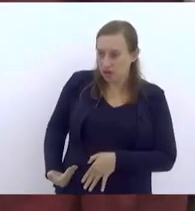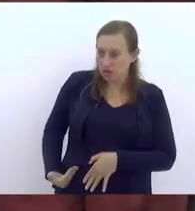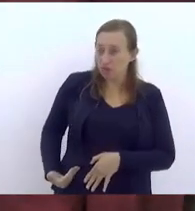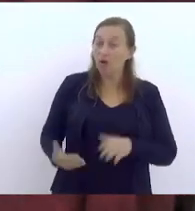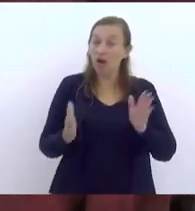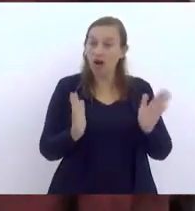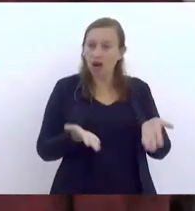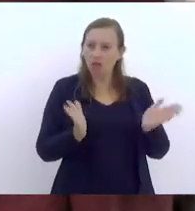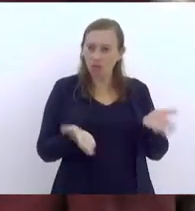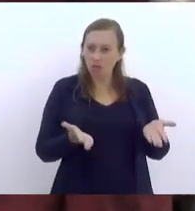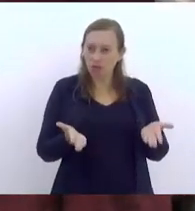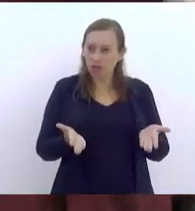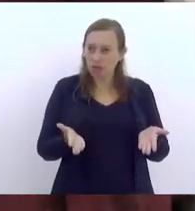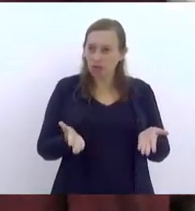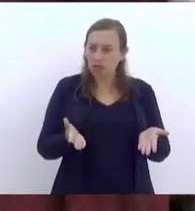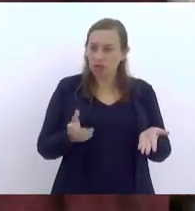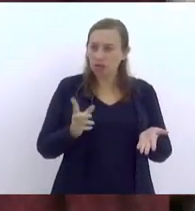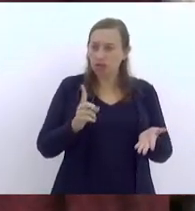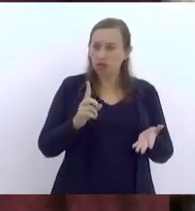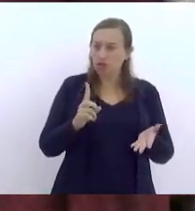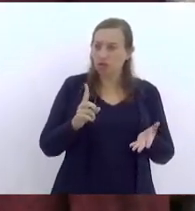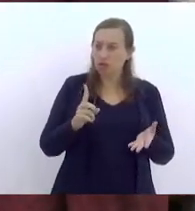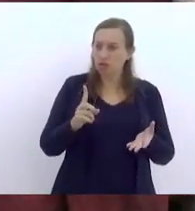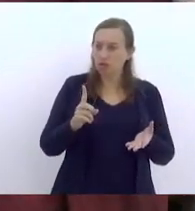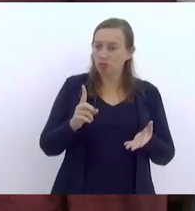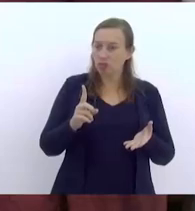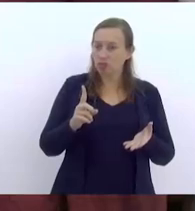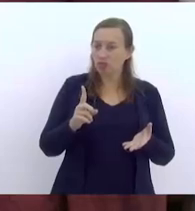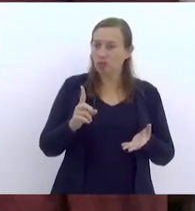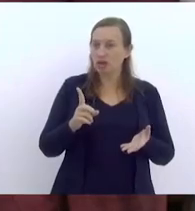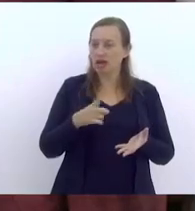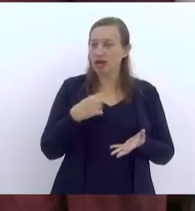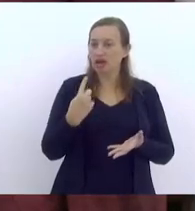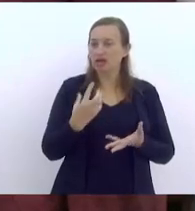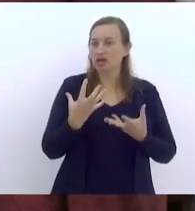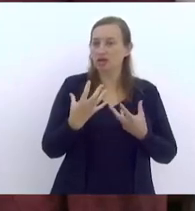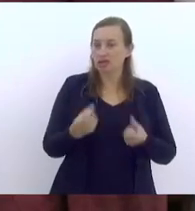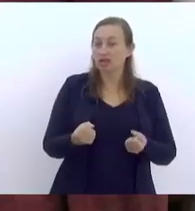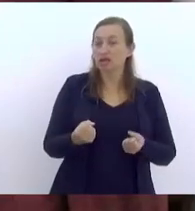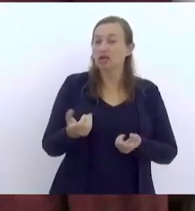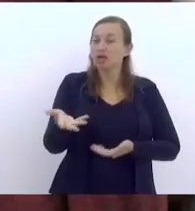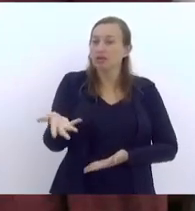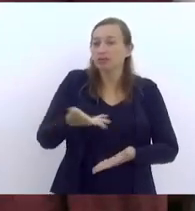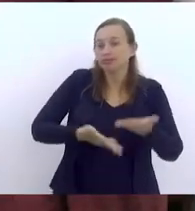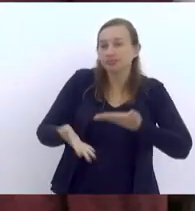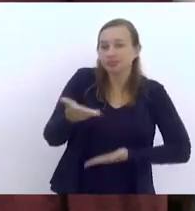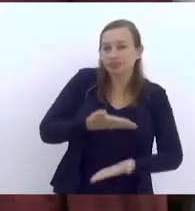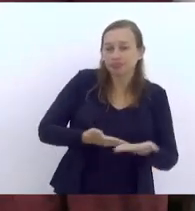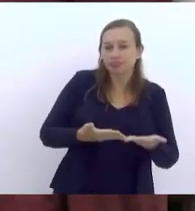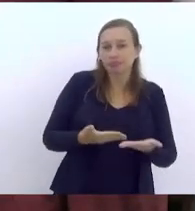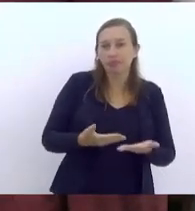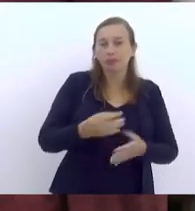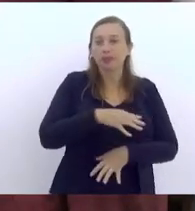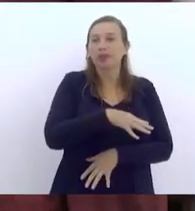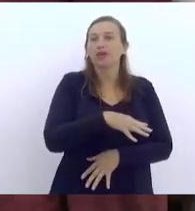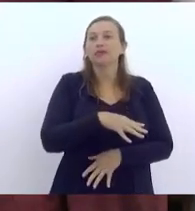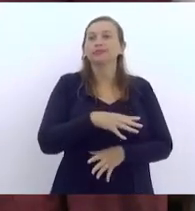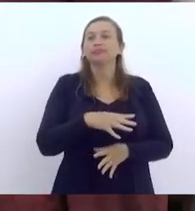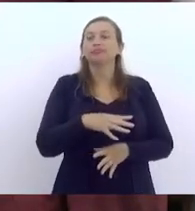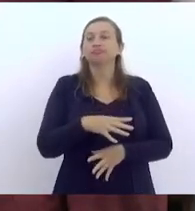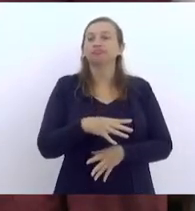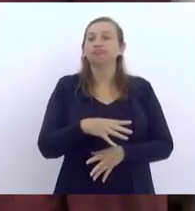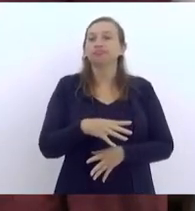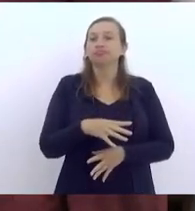governo do qual nós não nos identificamos, tem parcerias com Arco-Íris. A Fiocruz tem, os governos de